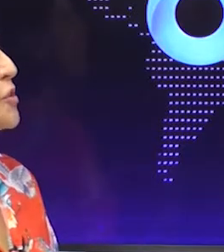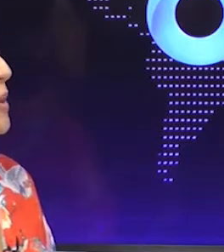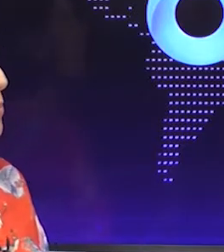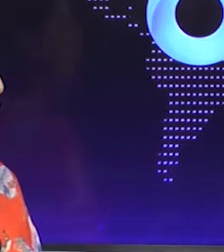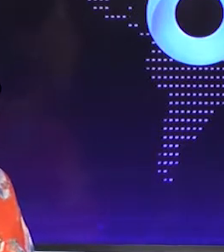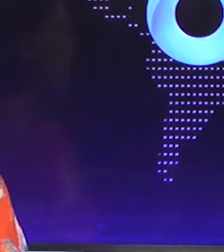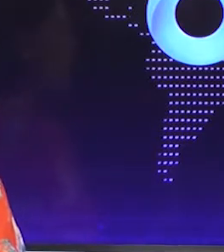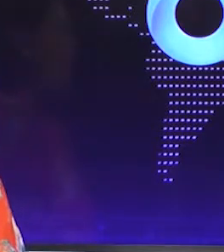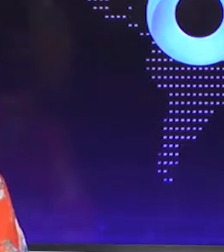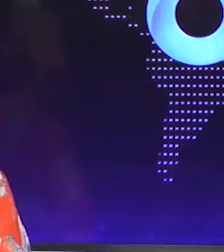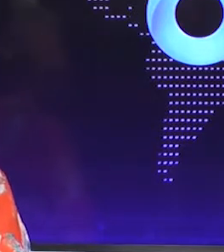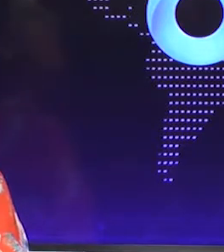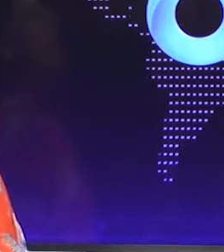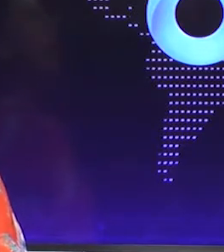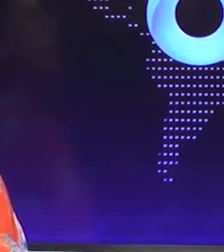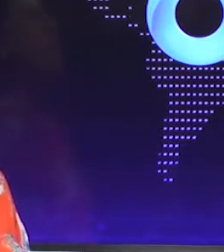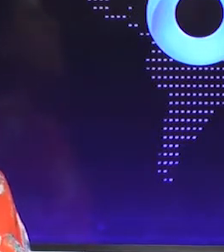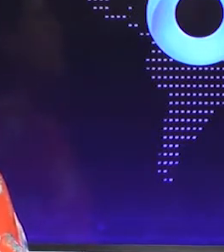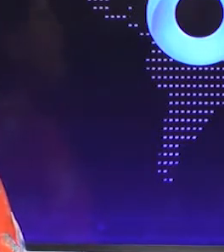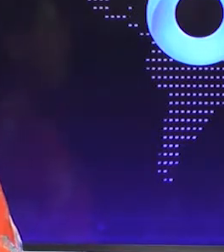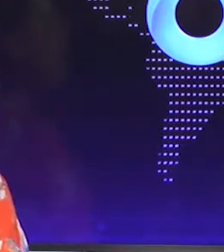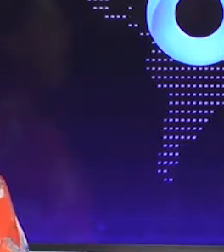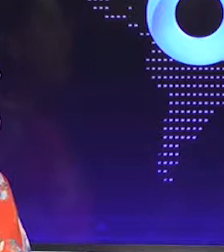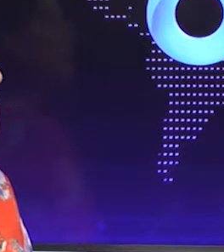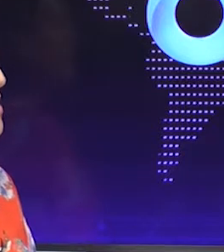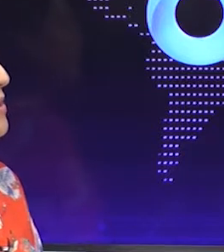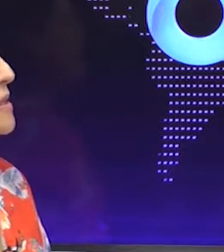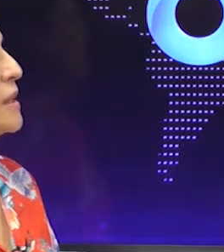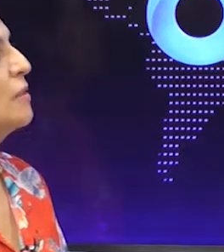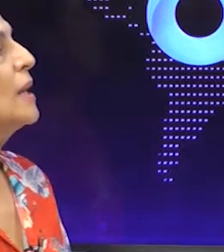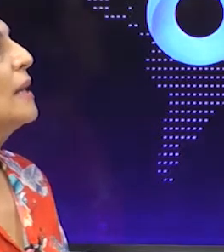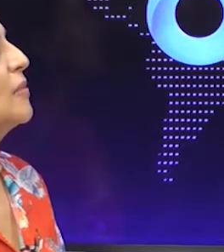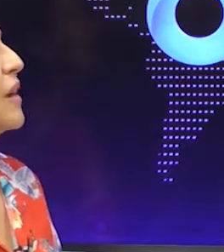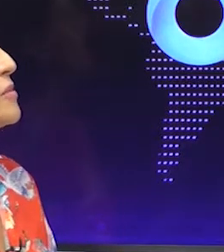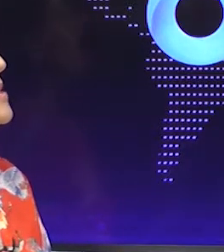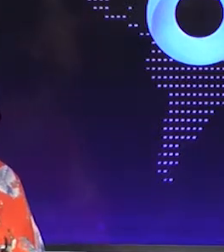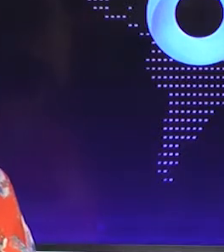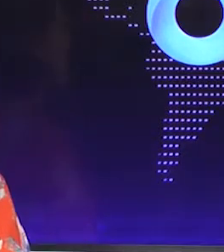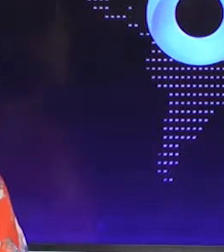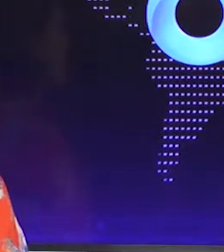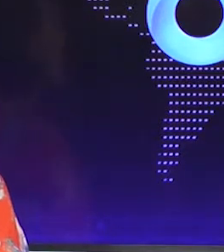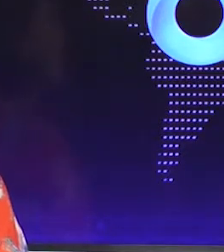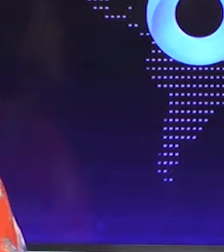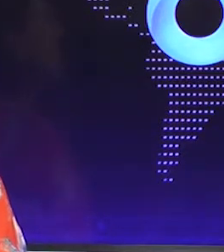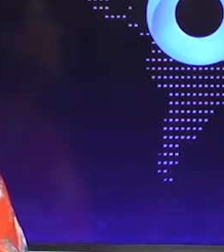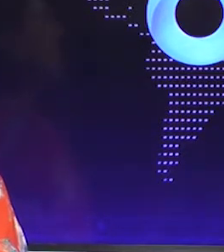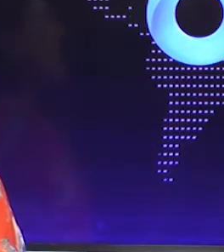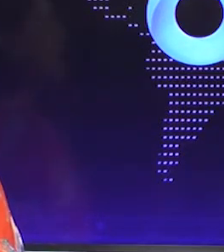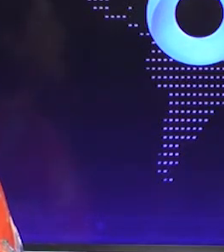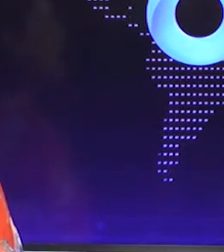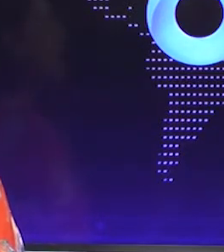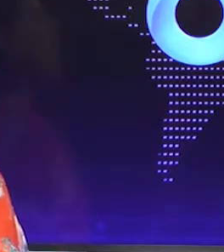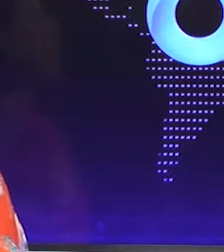para o bloco oba e mais que cinco mil preservativos que serão levados nas repúblicas este ano a vigilância